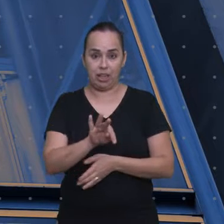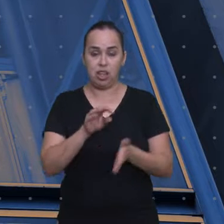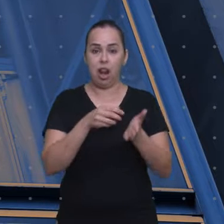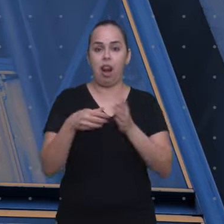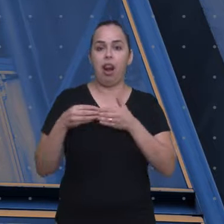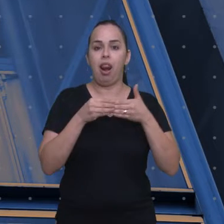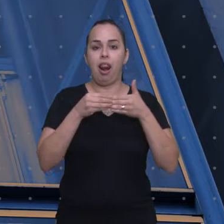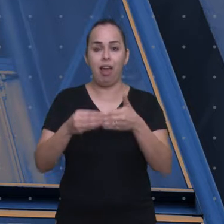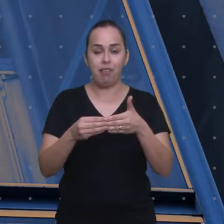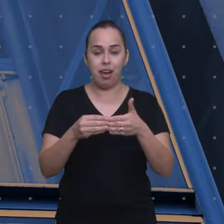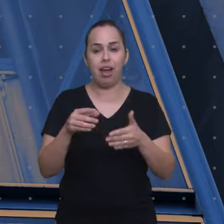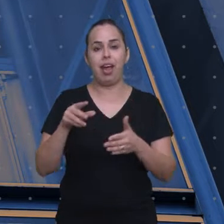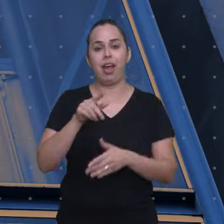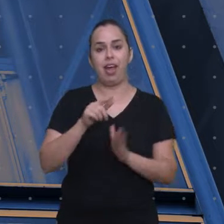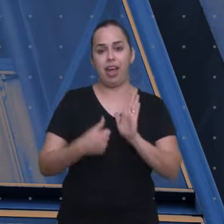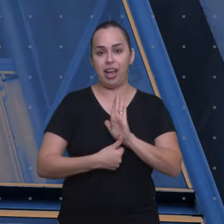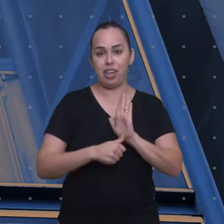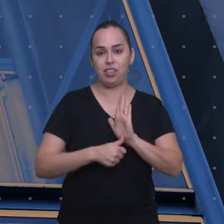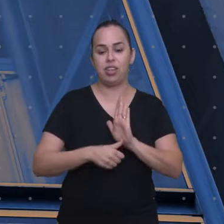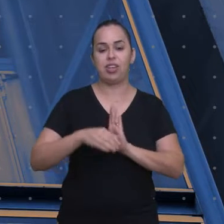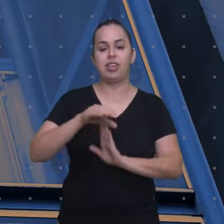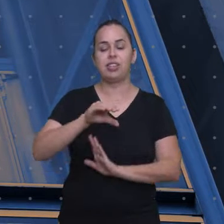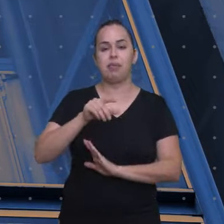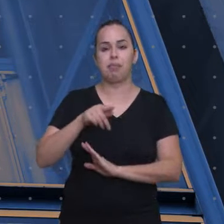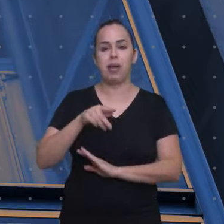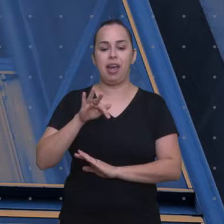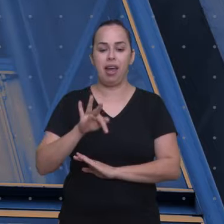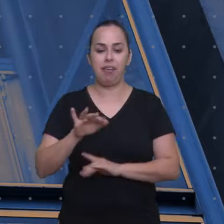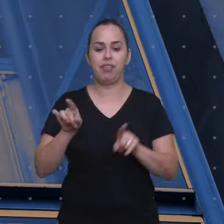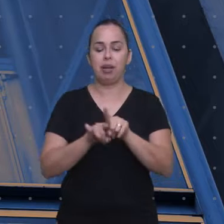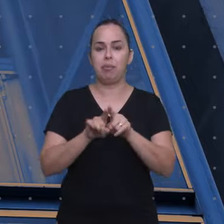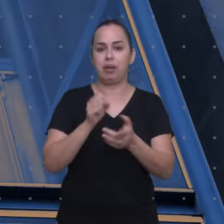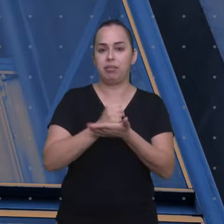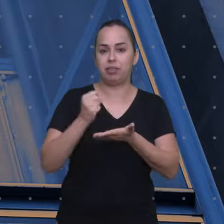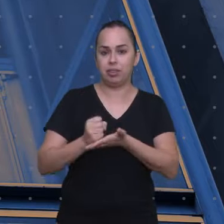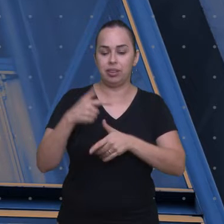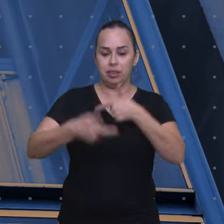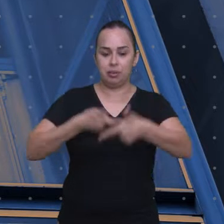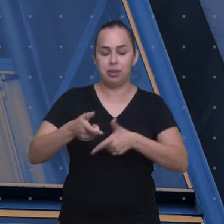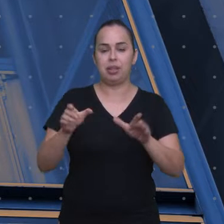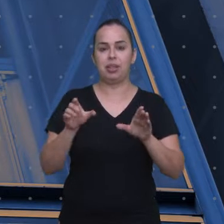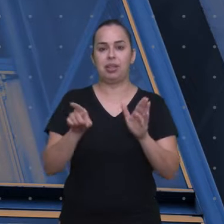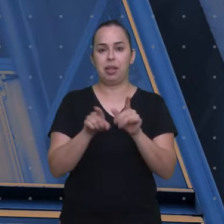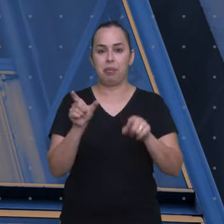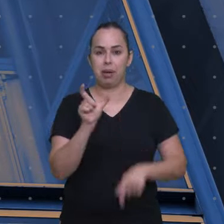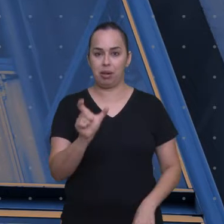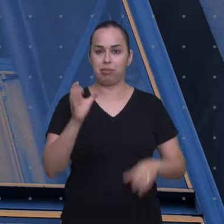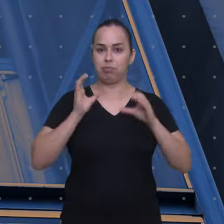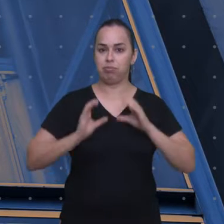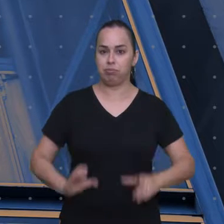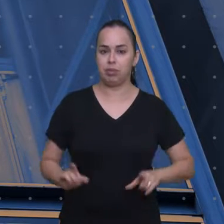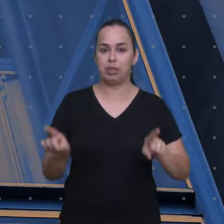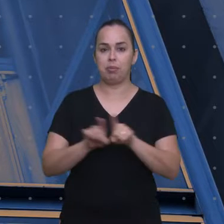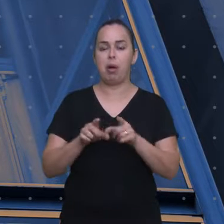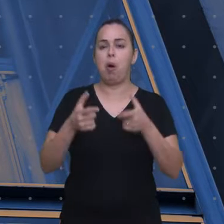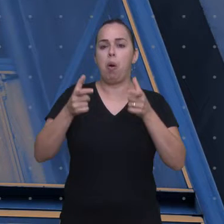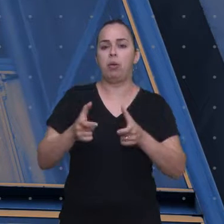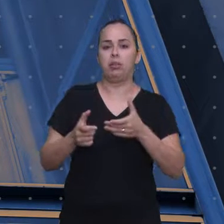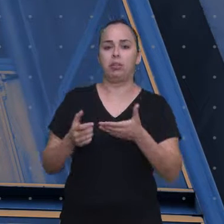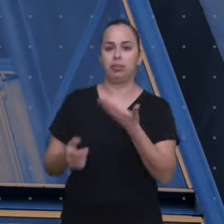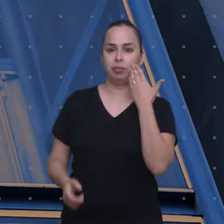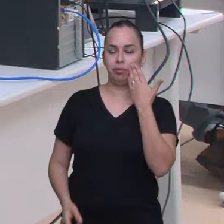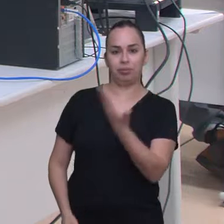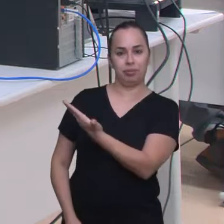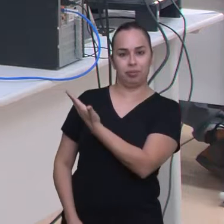RG, CPF, carteira de trabalho e o cartão cidadão. O PAT fica na Praça Afonso Pena, número 175, no